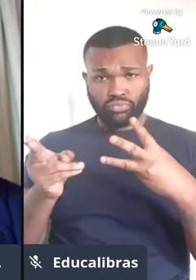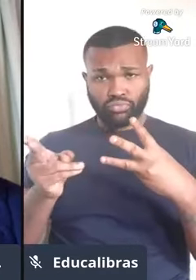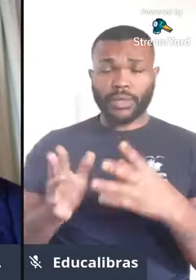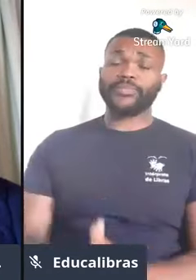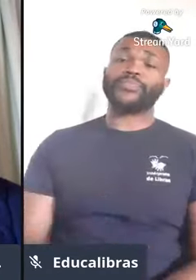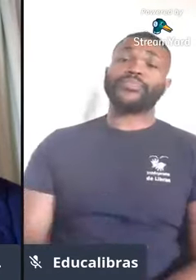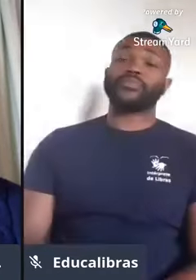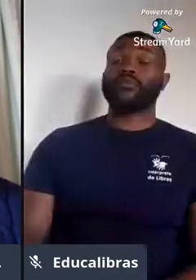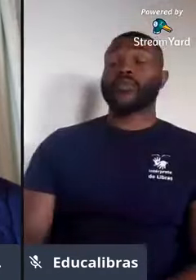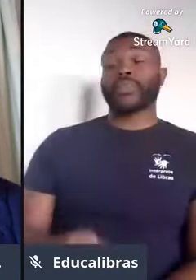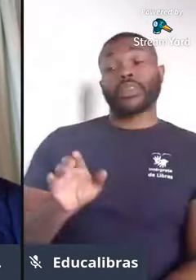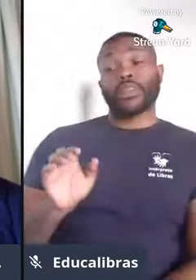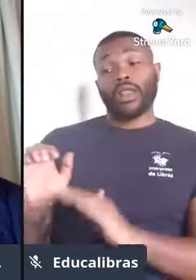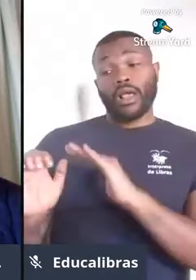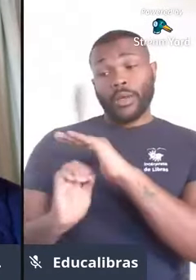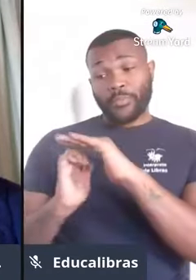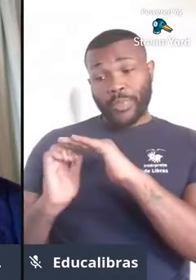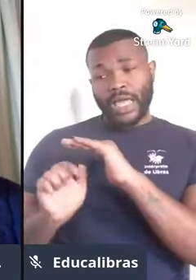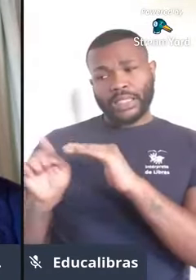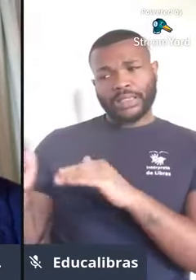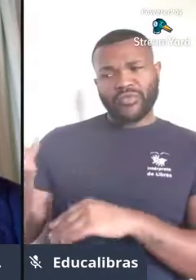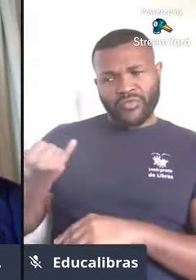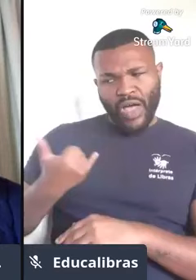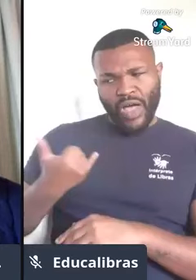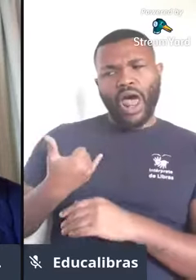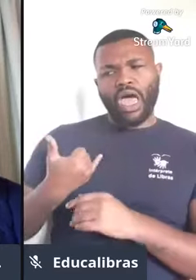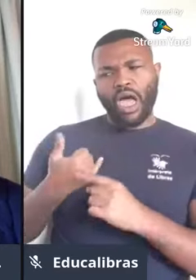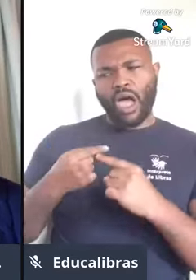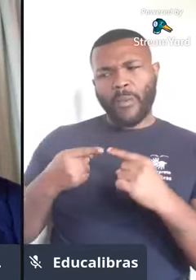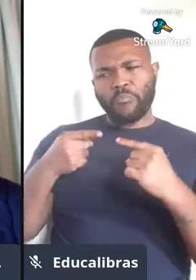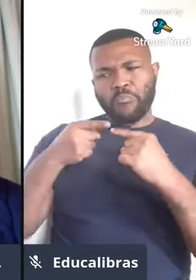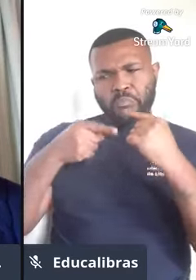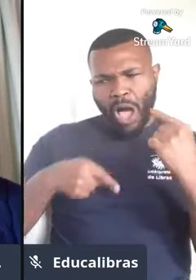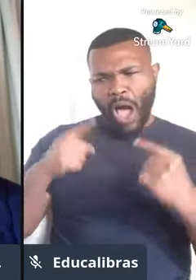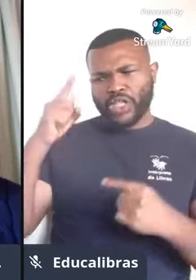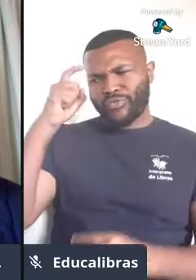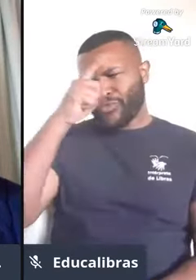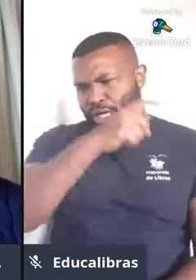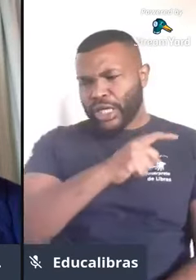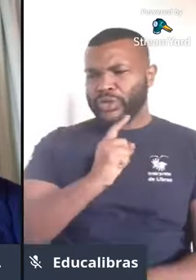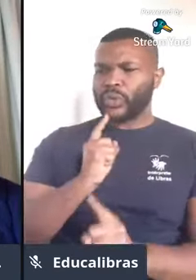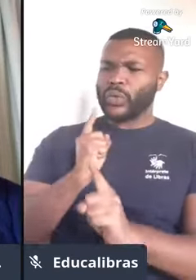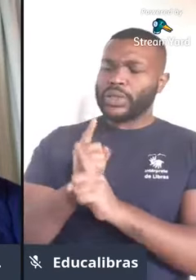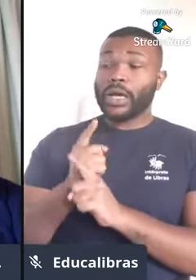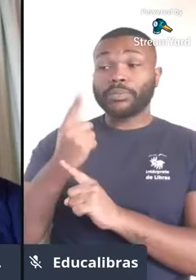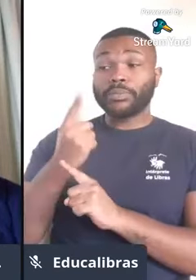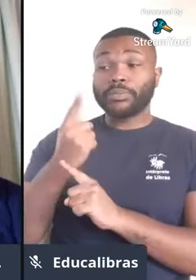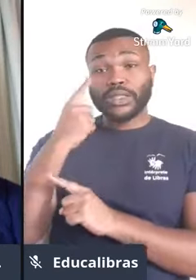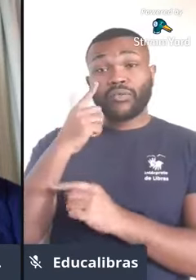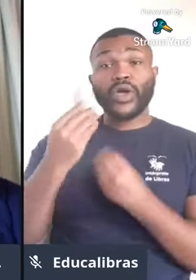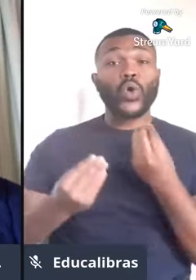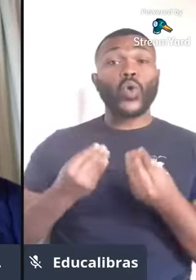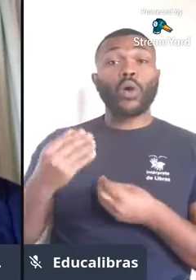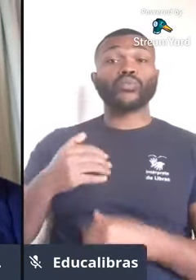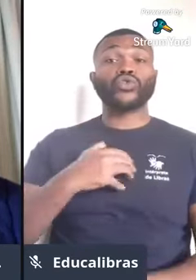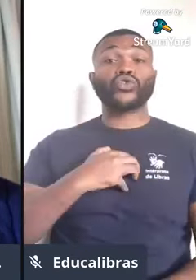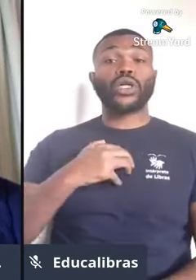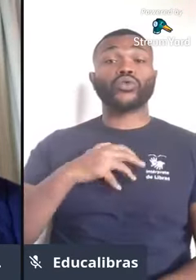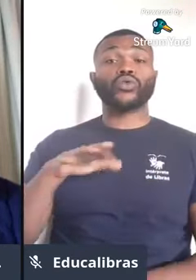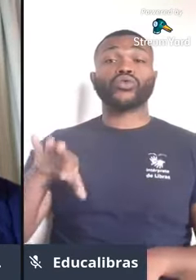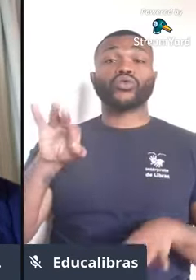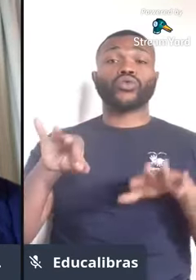que encontram essas dificuldades, têm que fazer uma análise do seu processo de seleção. Quer dizer, alguma coisa está errada.